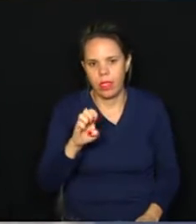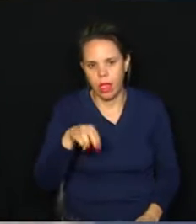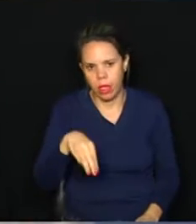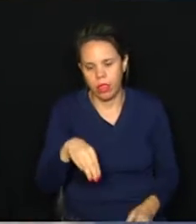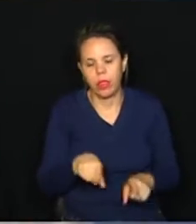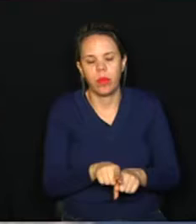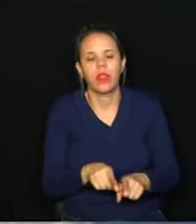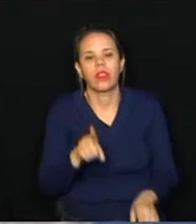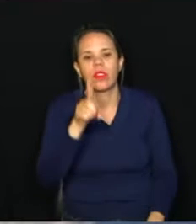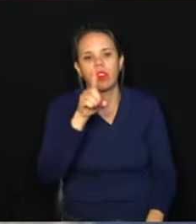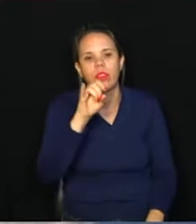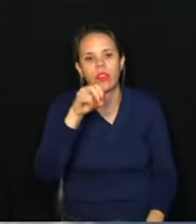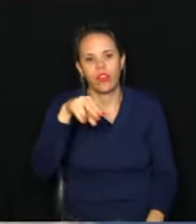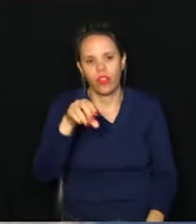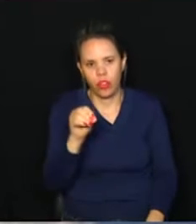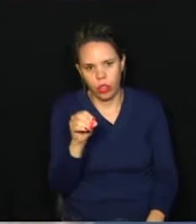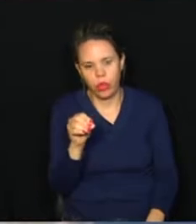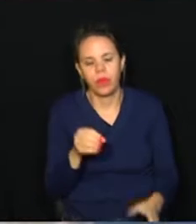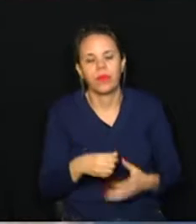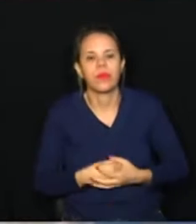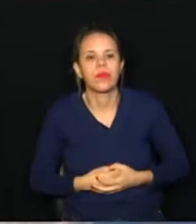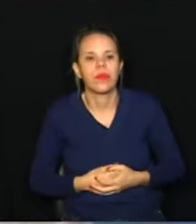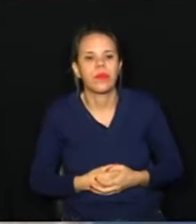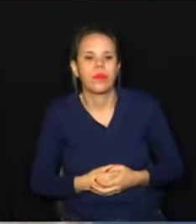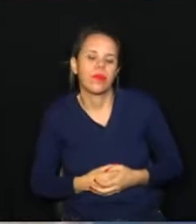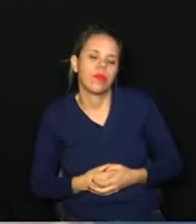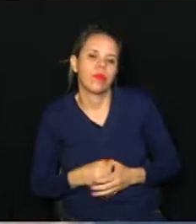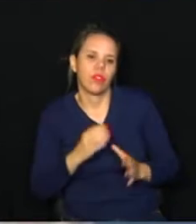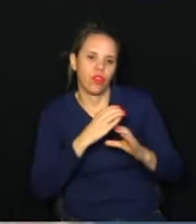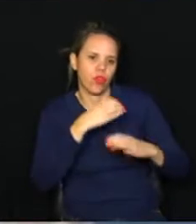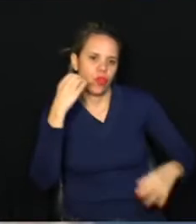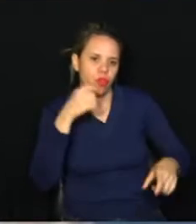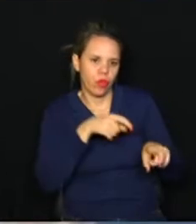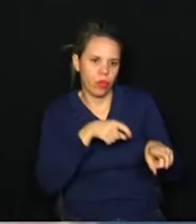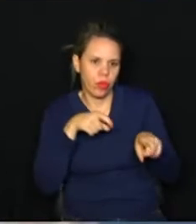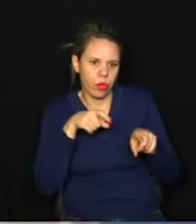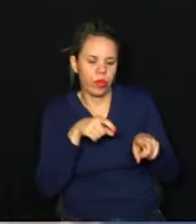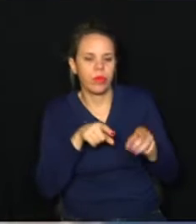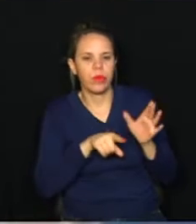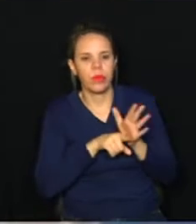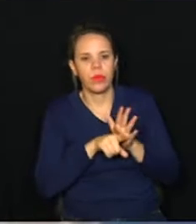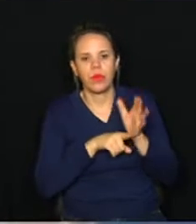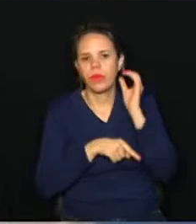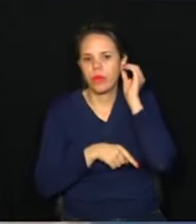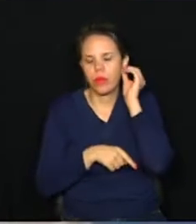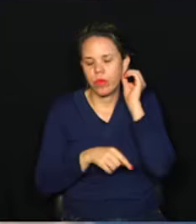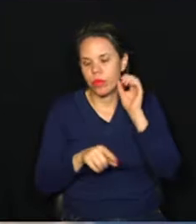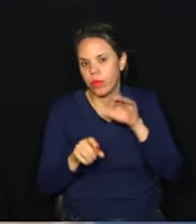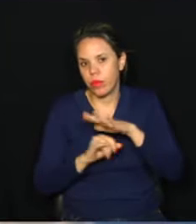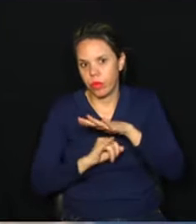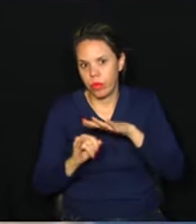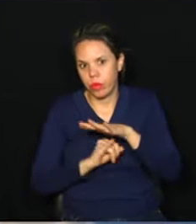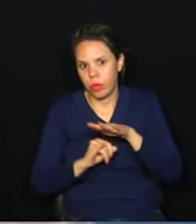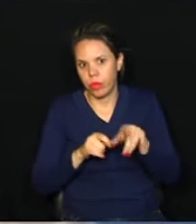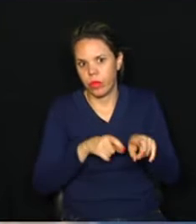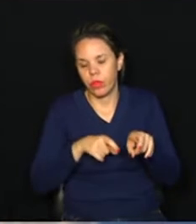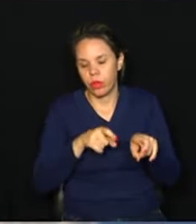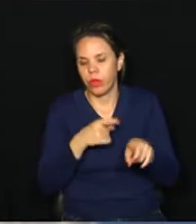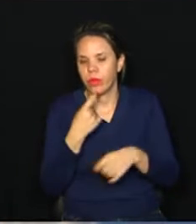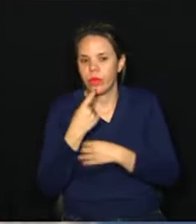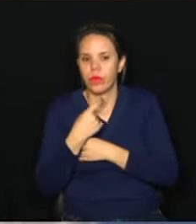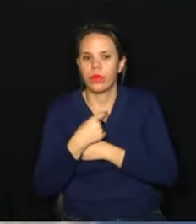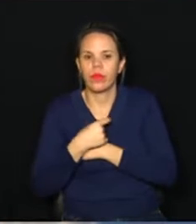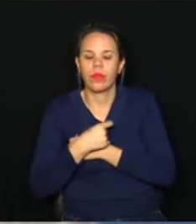Ondino Cleante Bataglia, que é engenheiro agrônomo e pesquisador do Instituto Agronômico de Campinas.